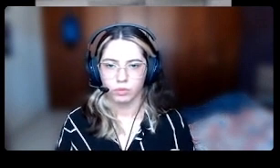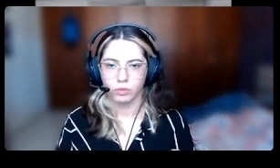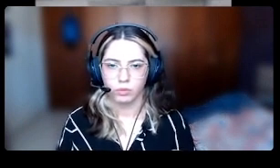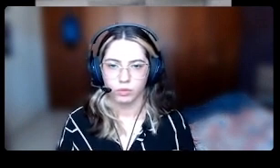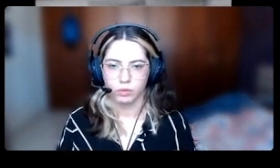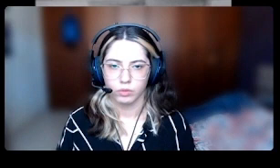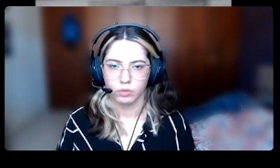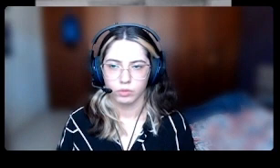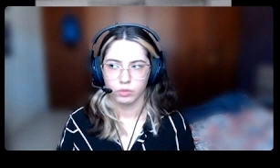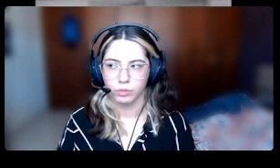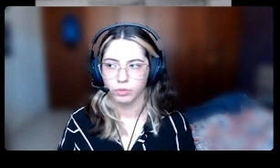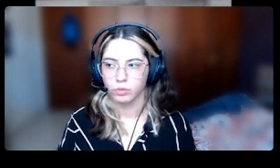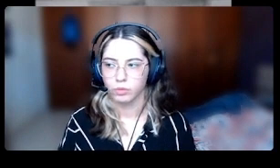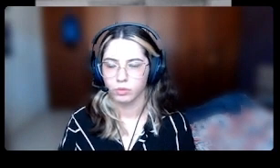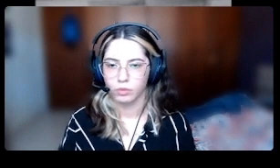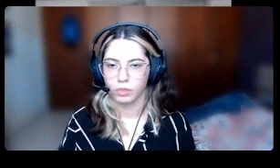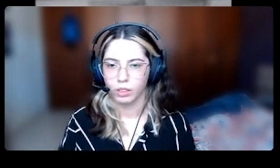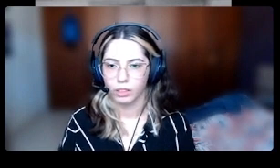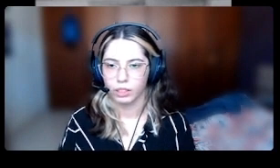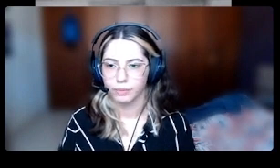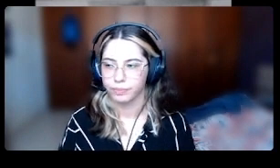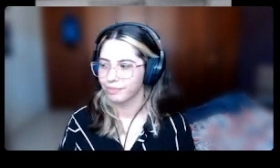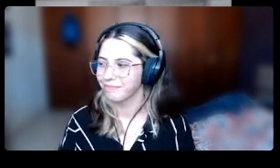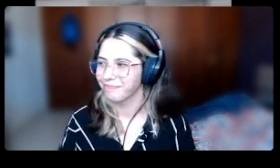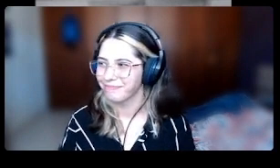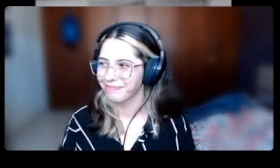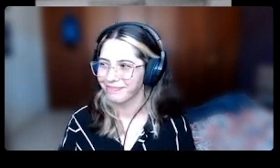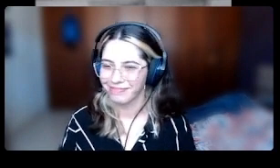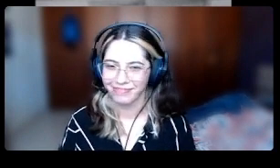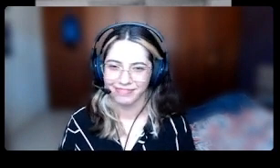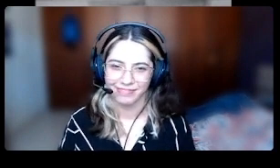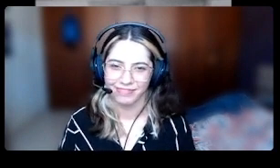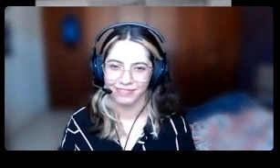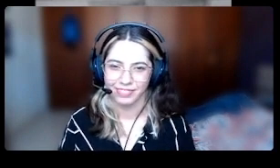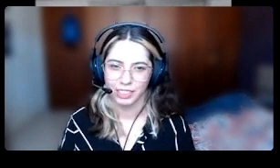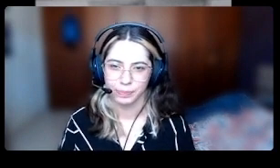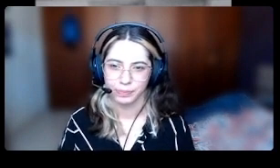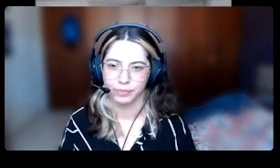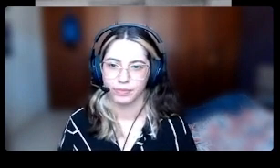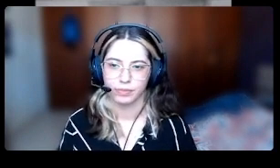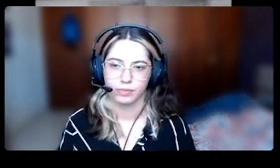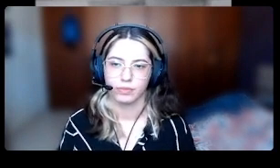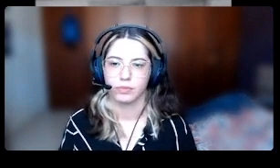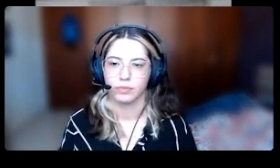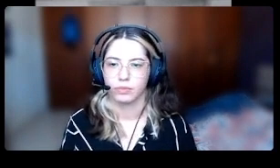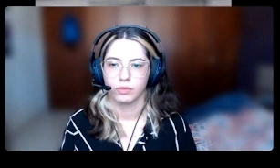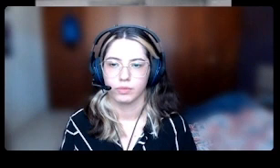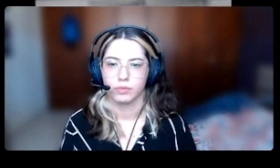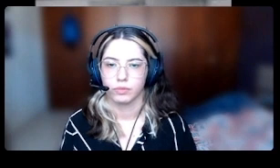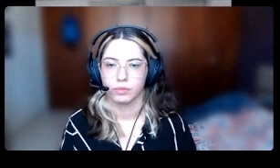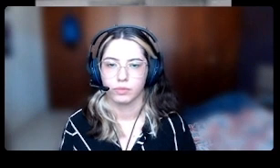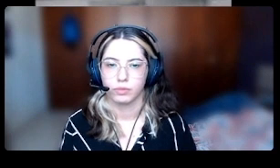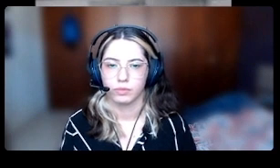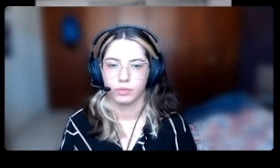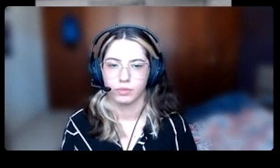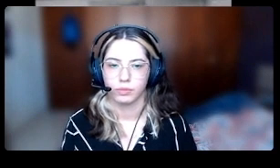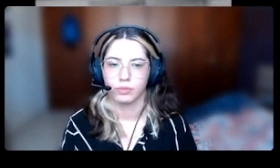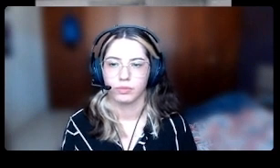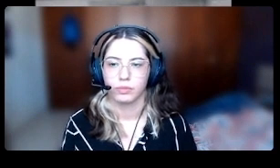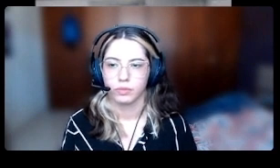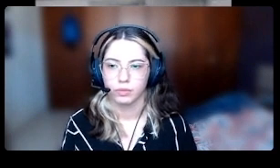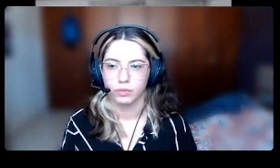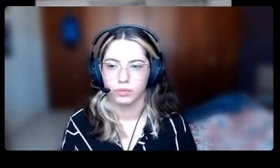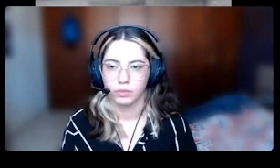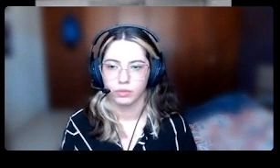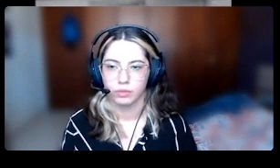madeira Paricá em vigas de MLC. Aí tem algumas comparações que eles fizeram com a Pinus SP e com